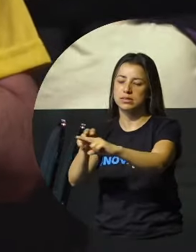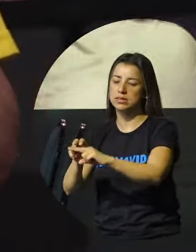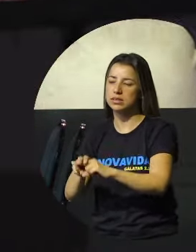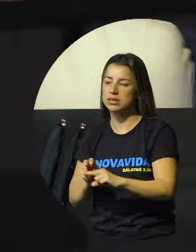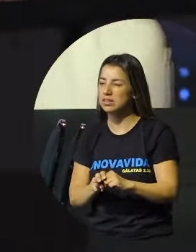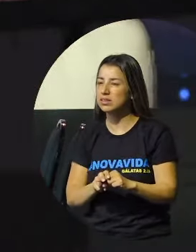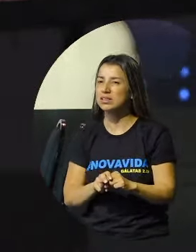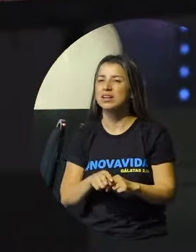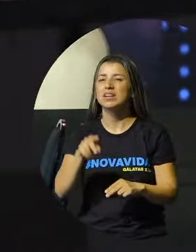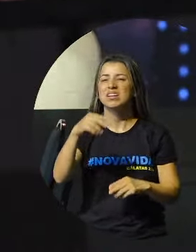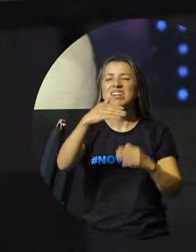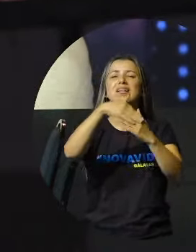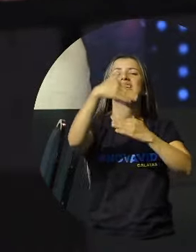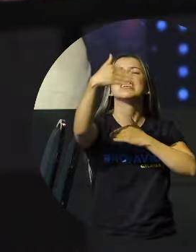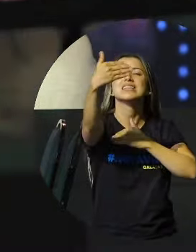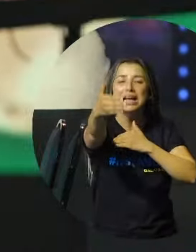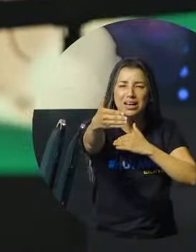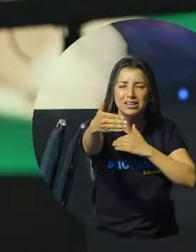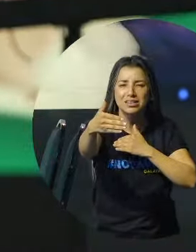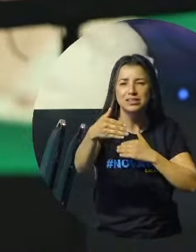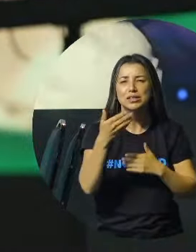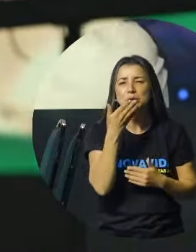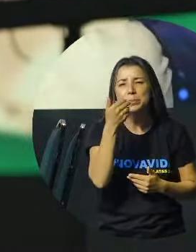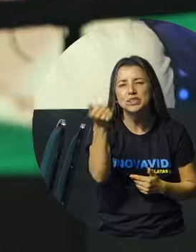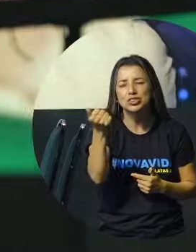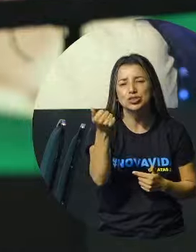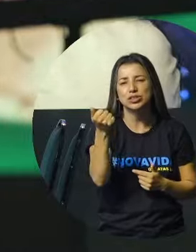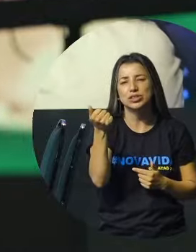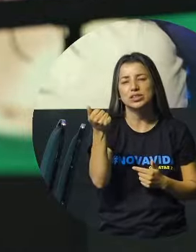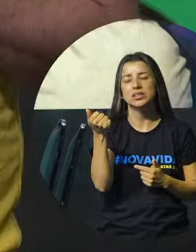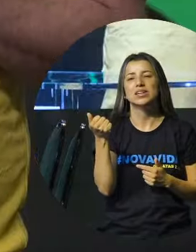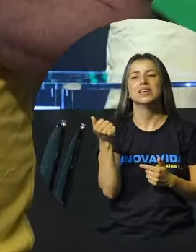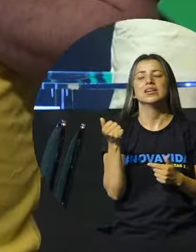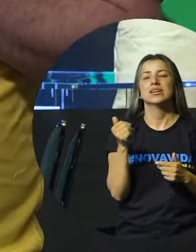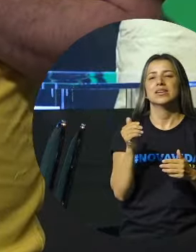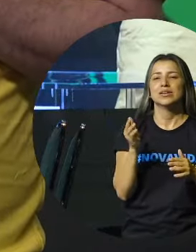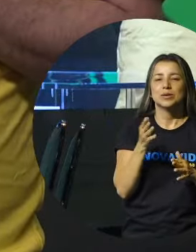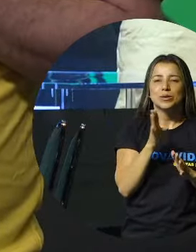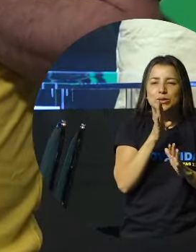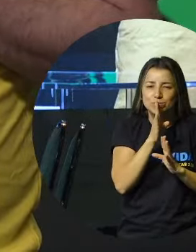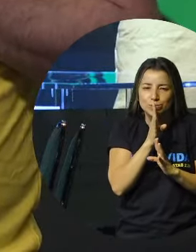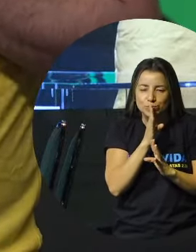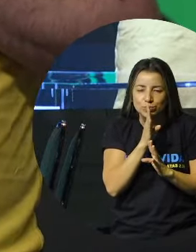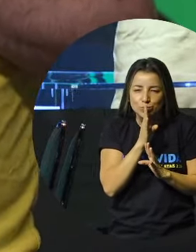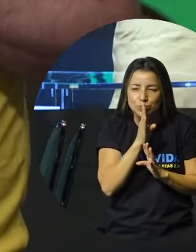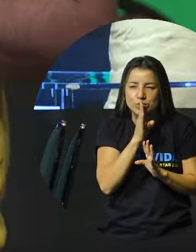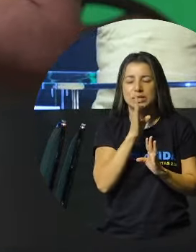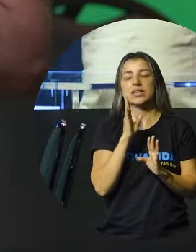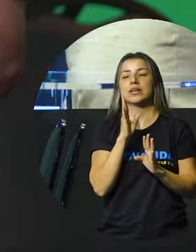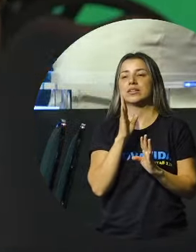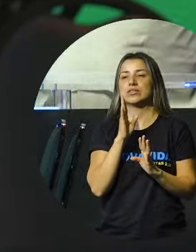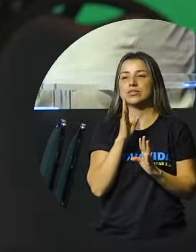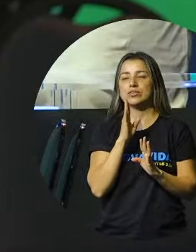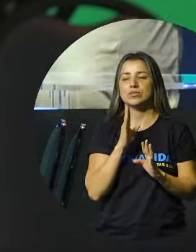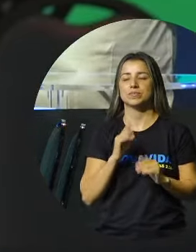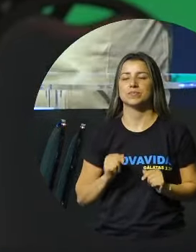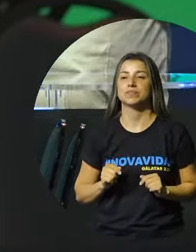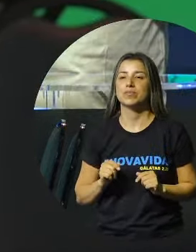As pessoas que estão lá atrás, eu queria pedir a gentileza que não conversasse. Meu irmão, olha aqui para mim.